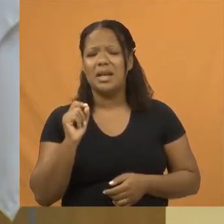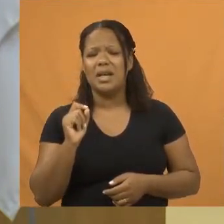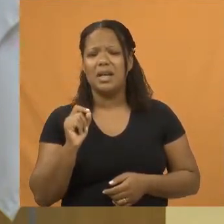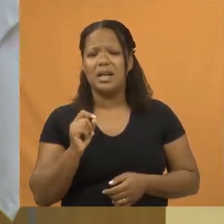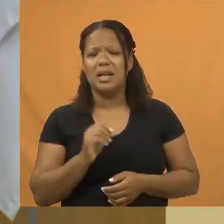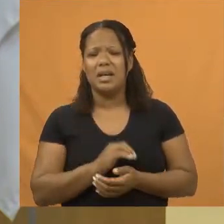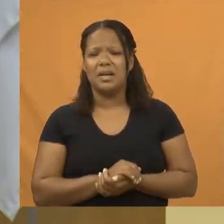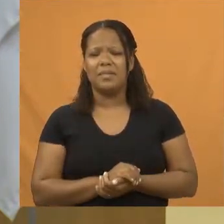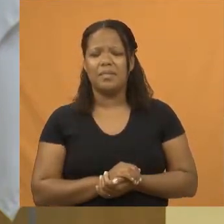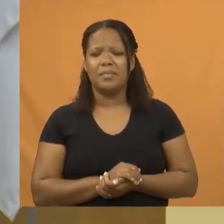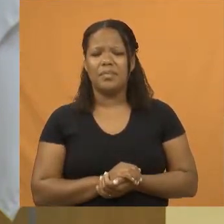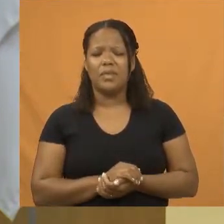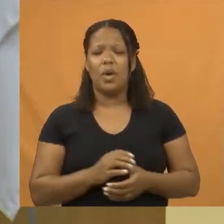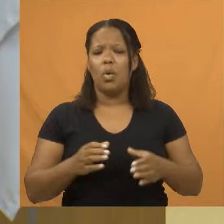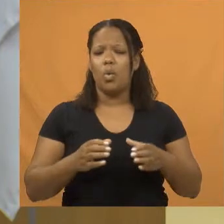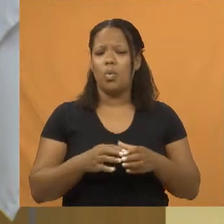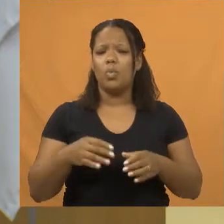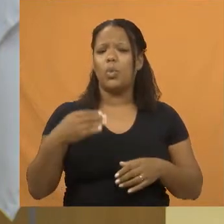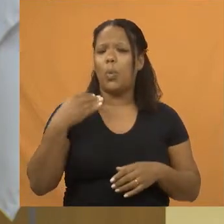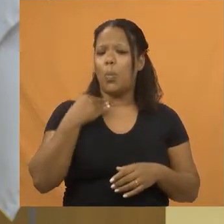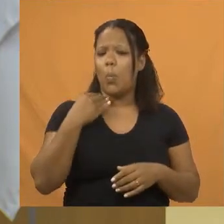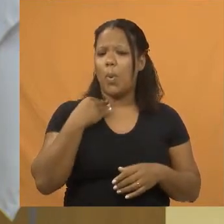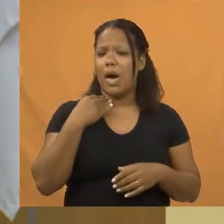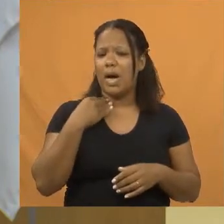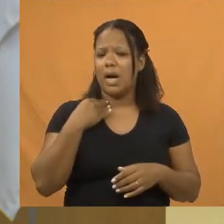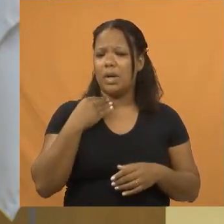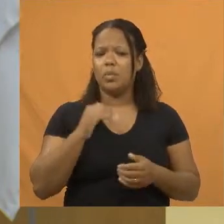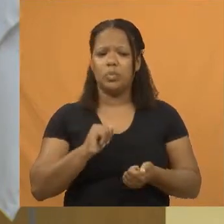briga do sistema bancário,